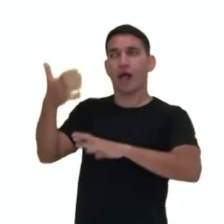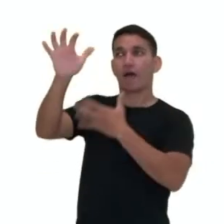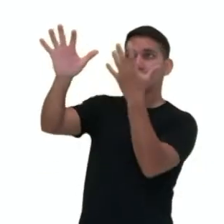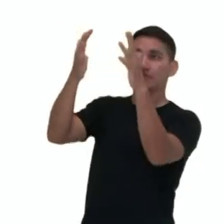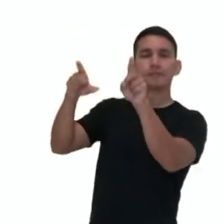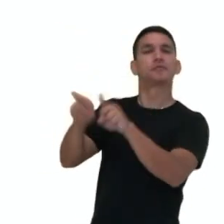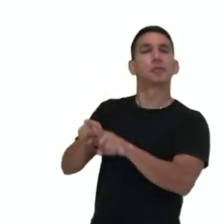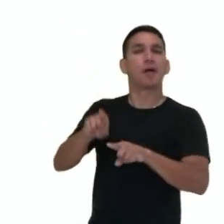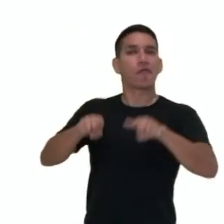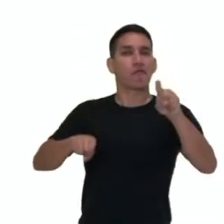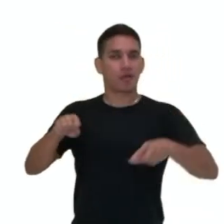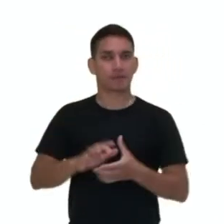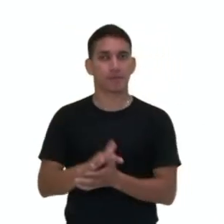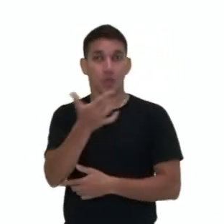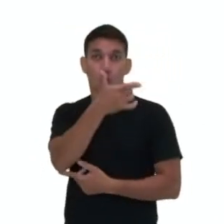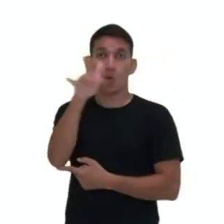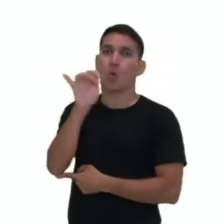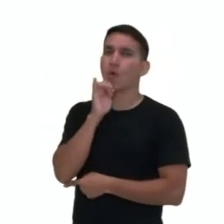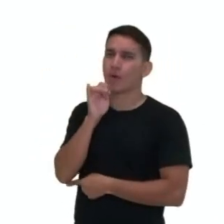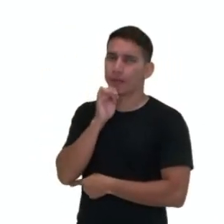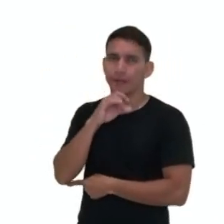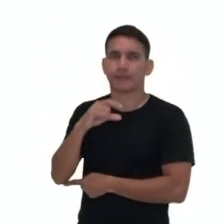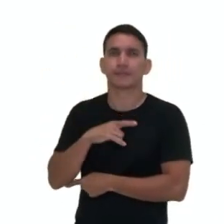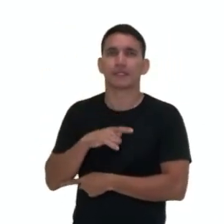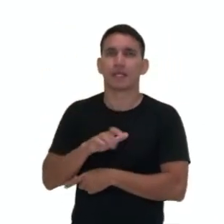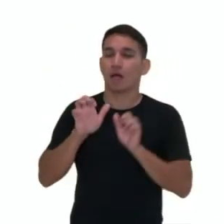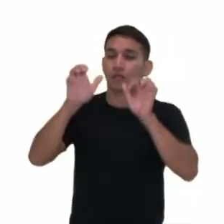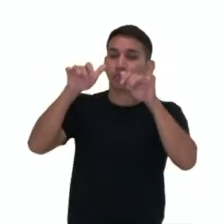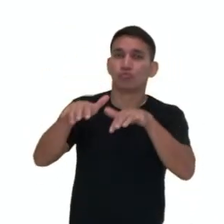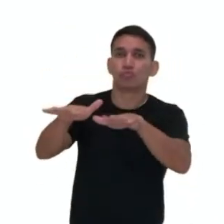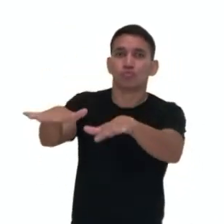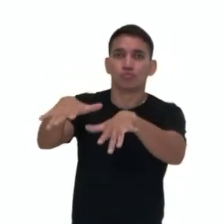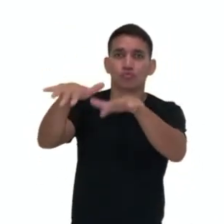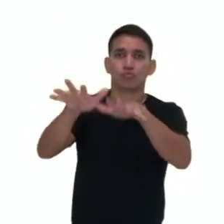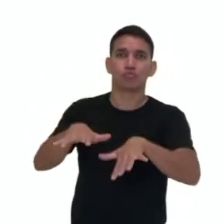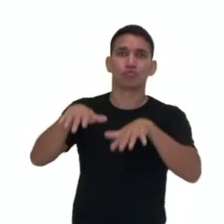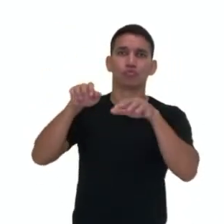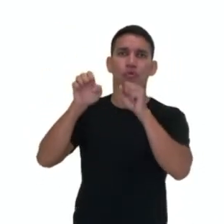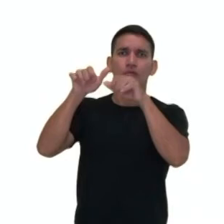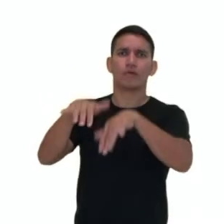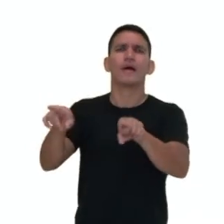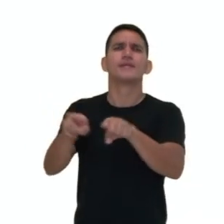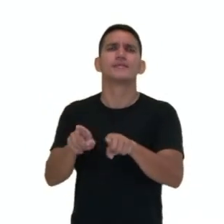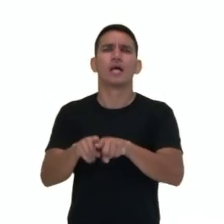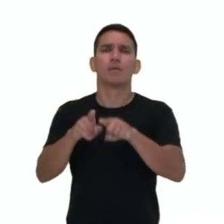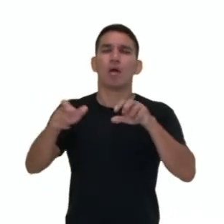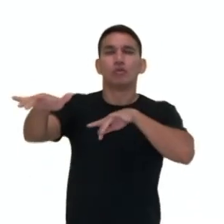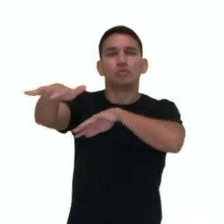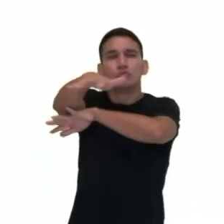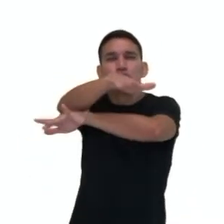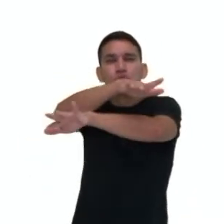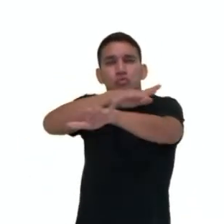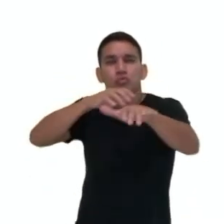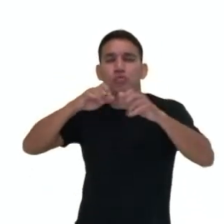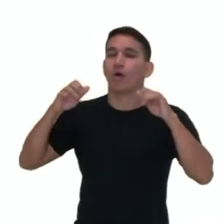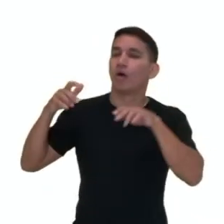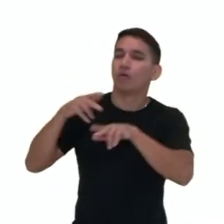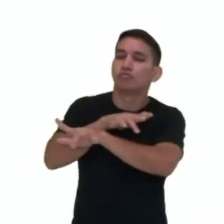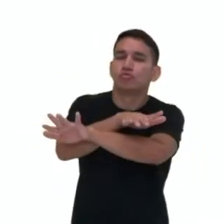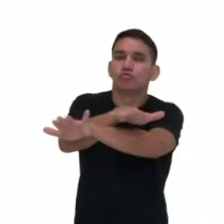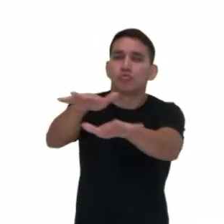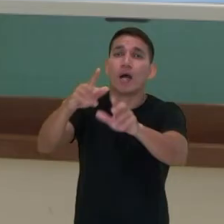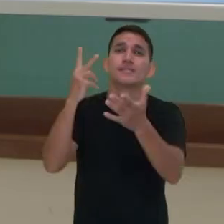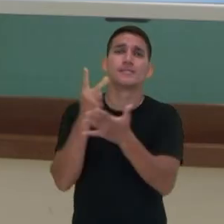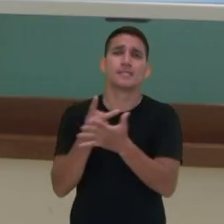variáveis. Outros exemplos, como a maritimidade, influência do mar-oceano, as massas de ar, que são fatores